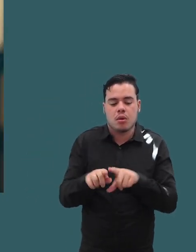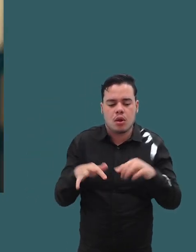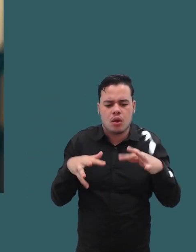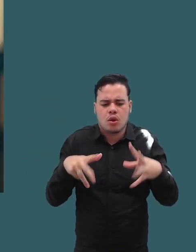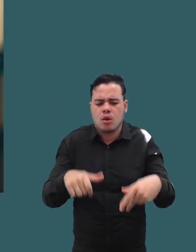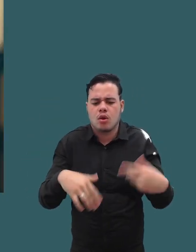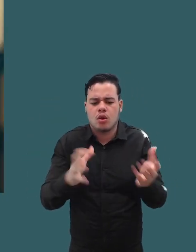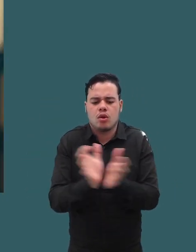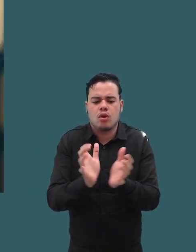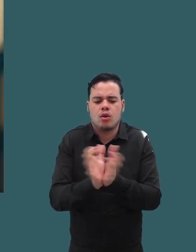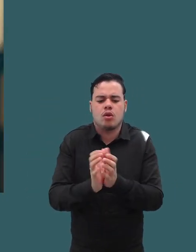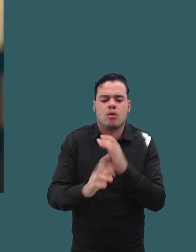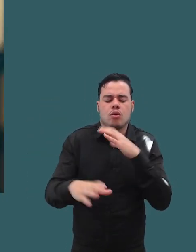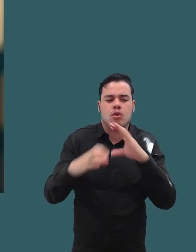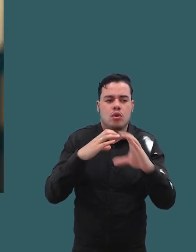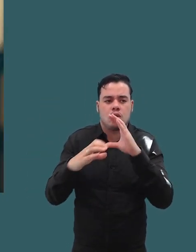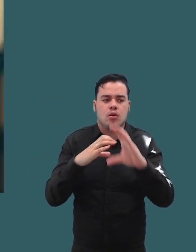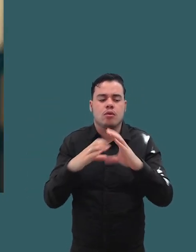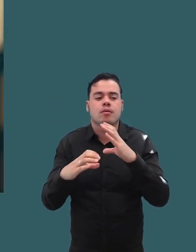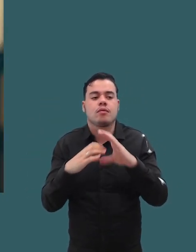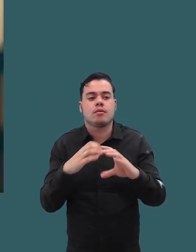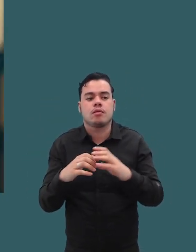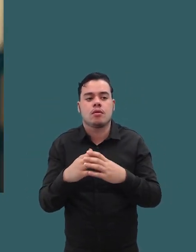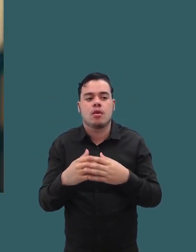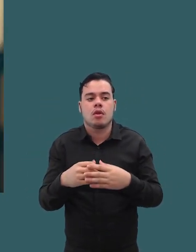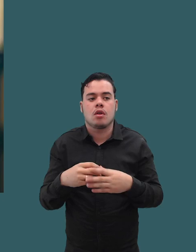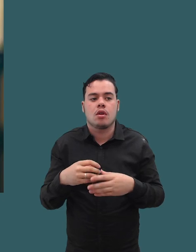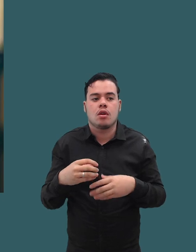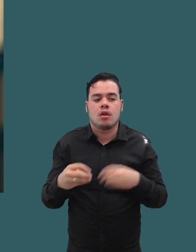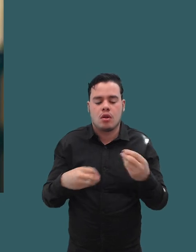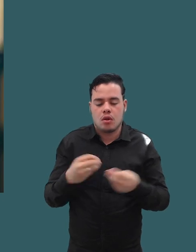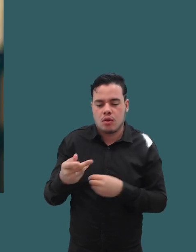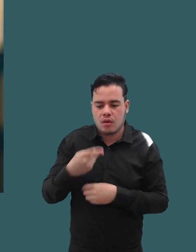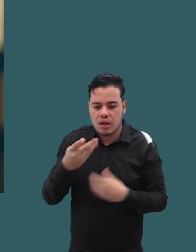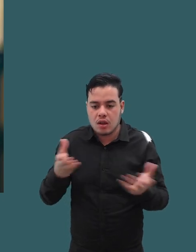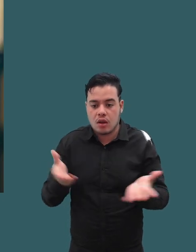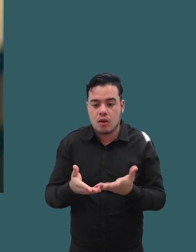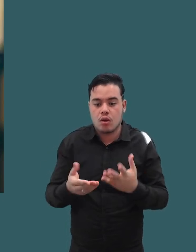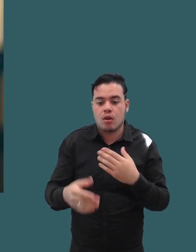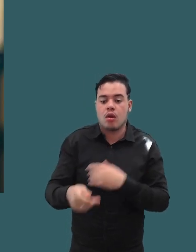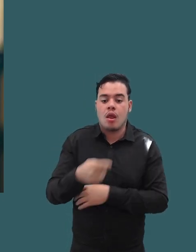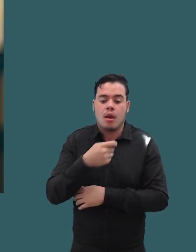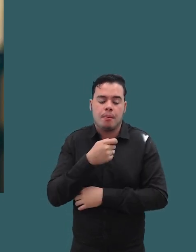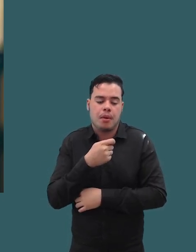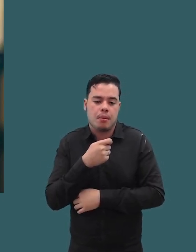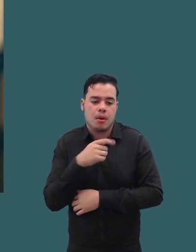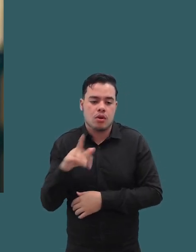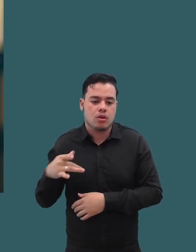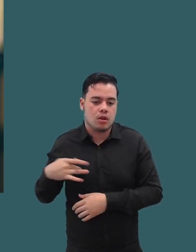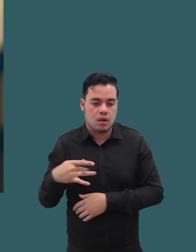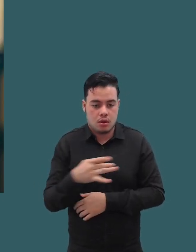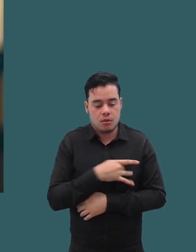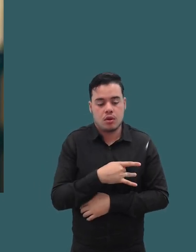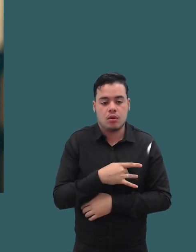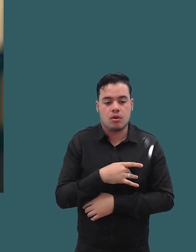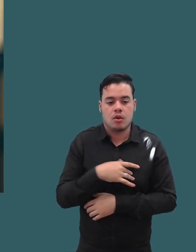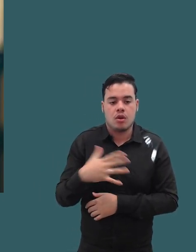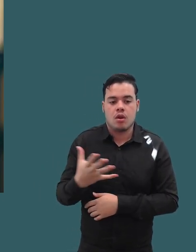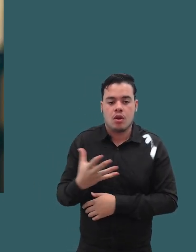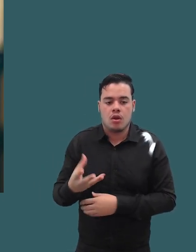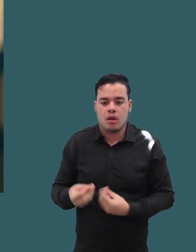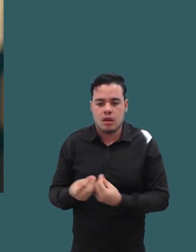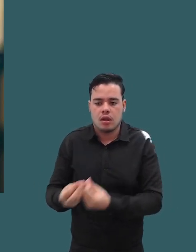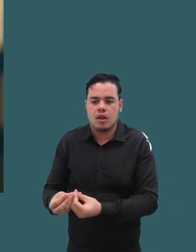comunicação e jornalismo científico. E vamos fazer a mesma coisa com jornalismo e saúde. Eu acho que eu queria dar